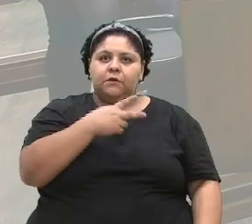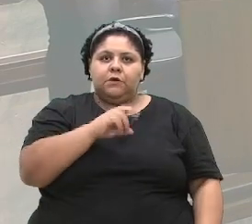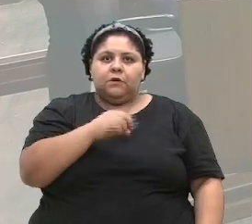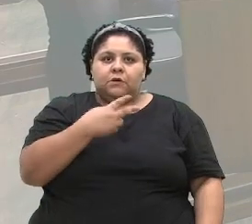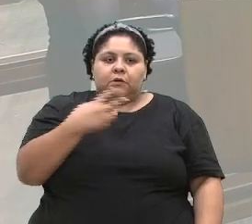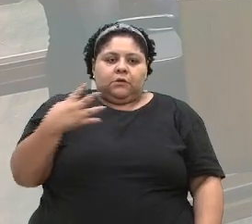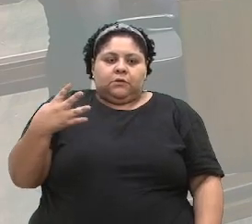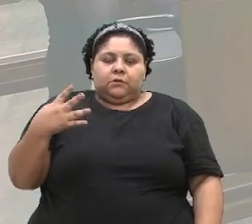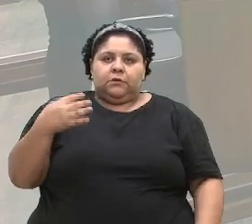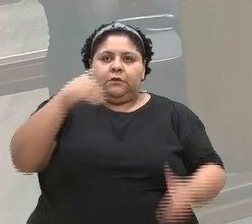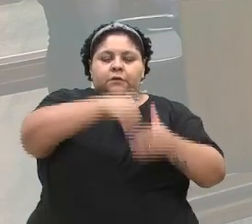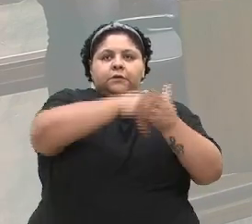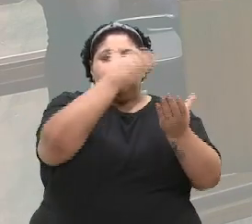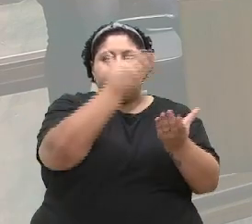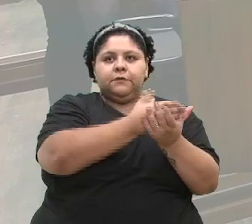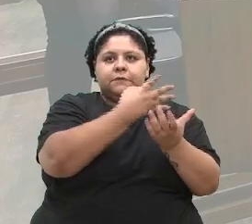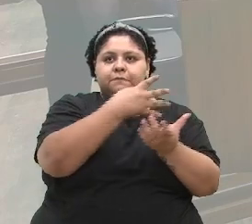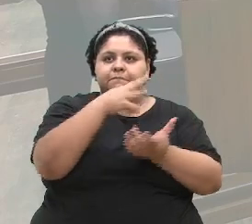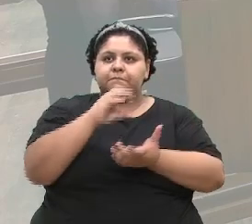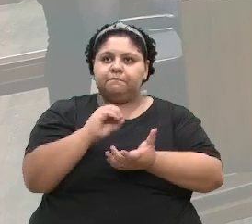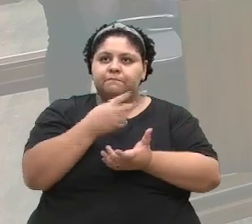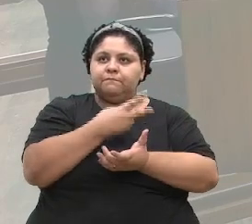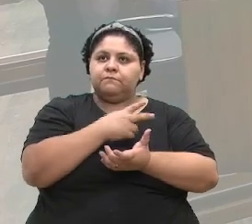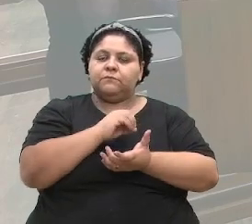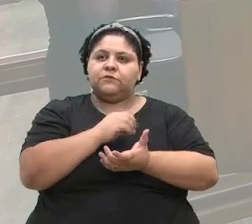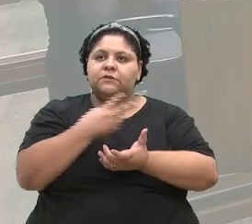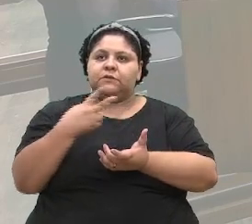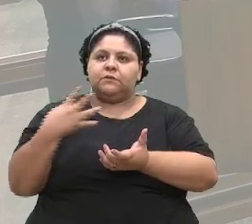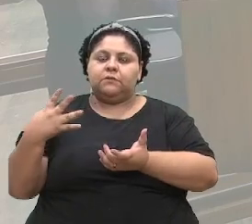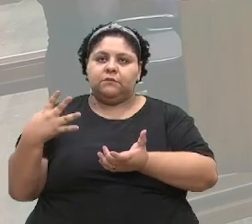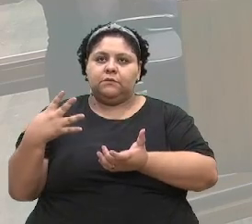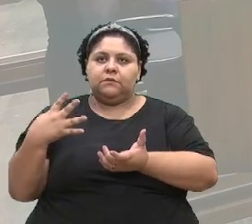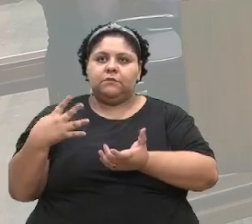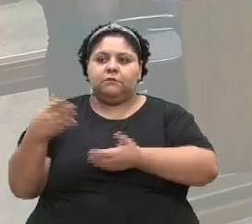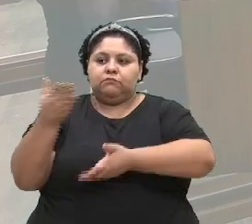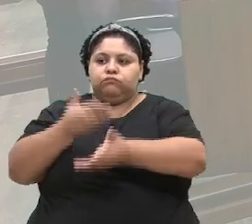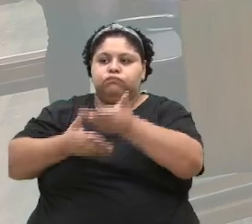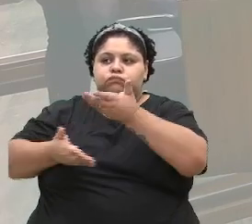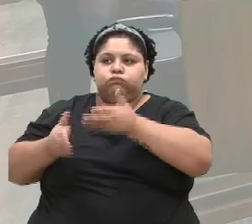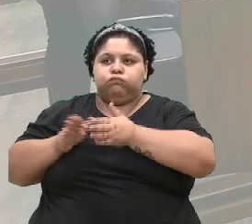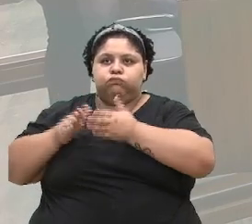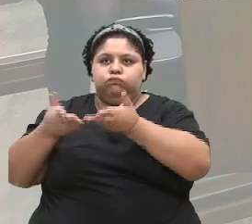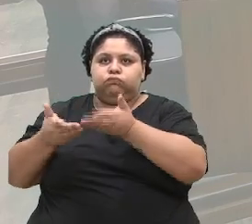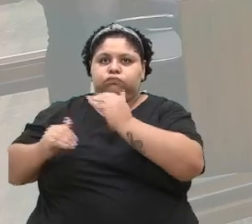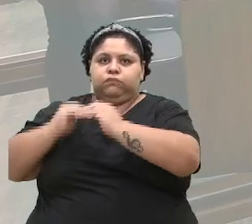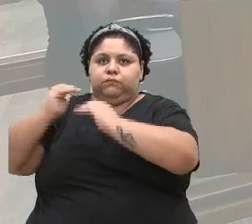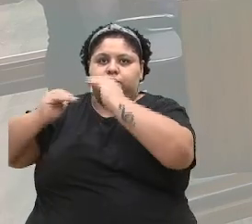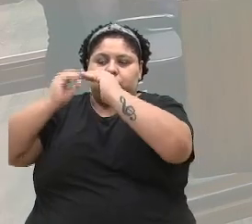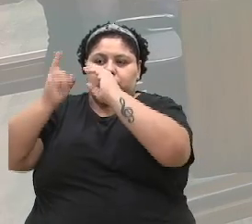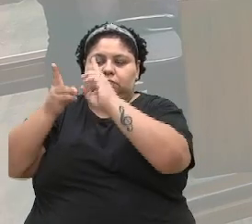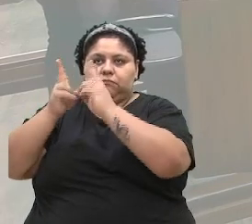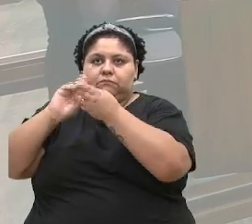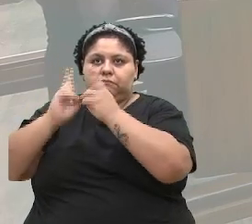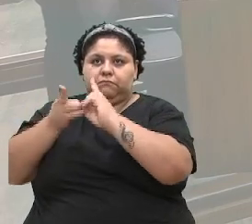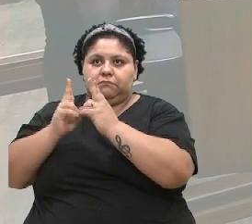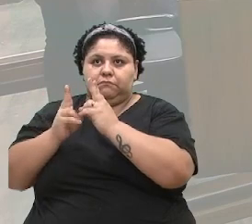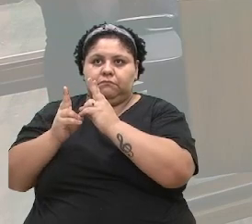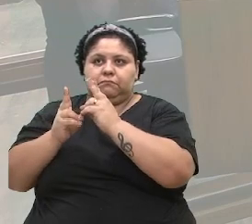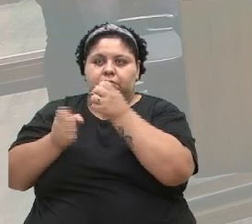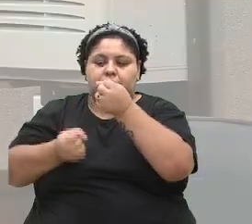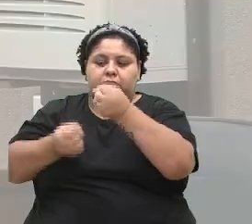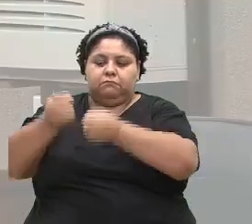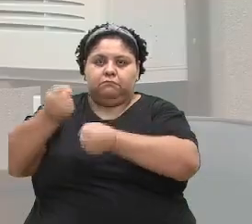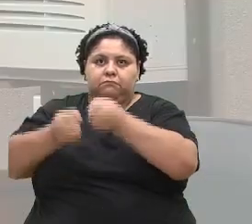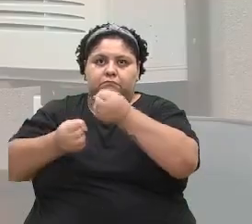26/2024, contido no processo 40/2024. Recebe esta Comissão de Desenvolvimento Urbano, Transporte